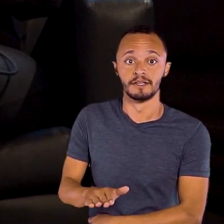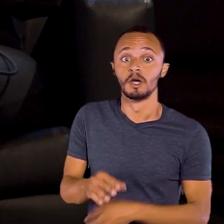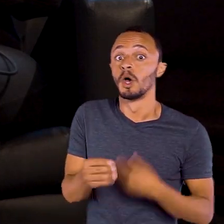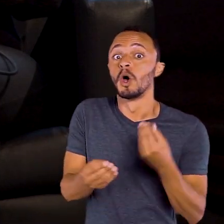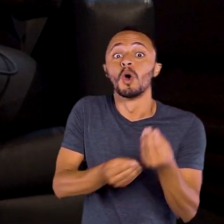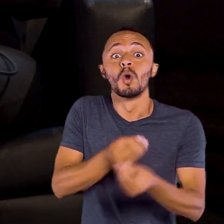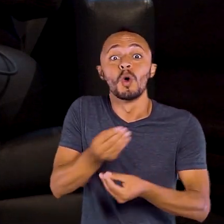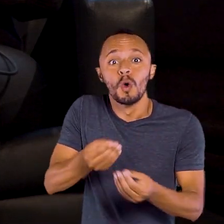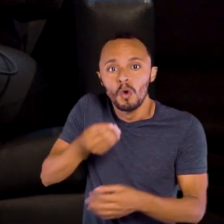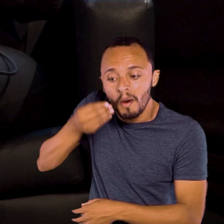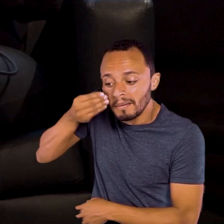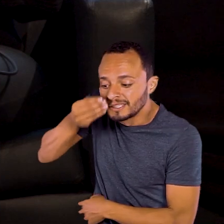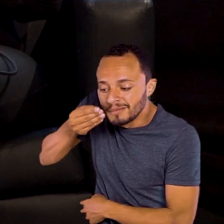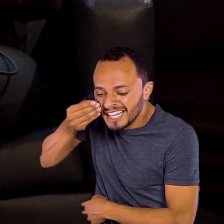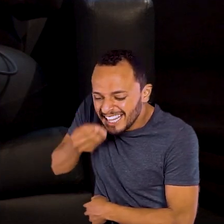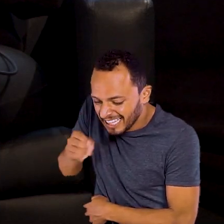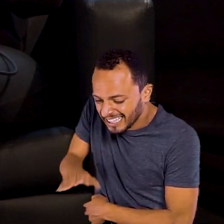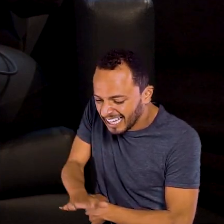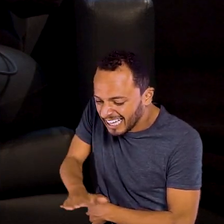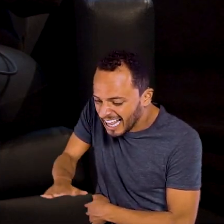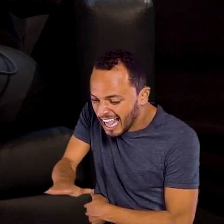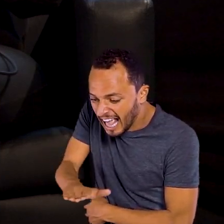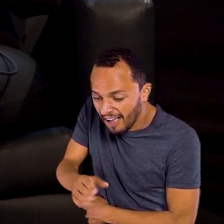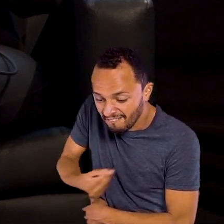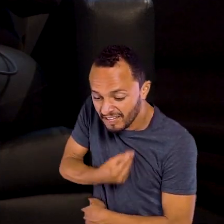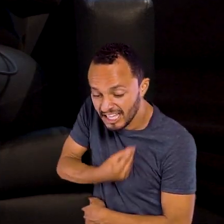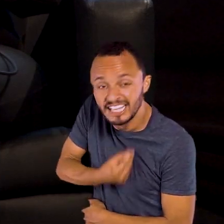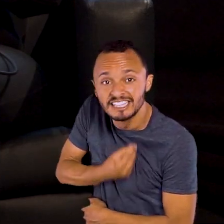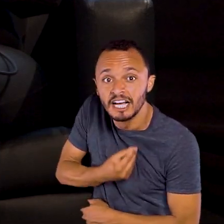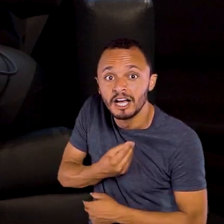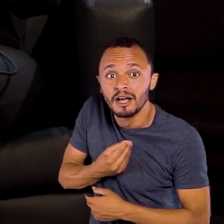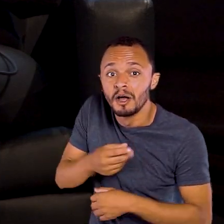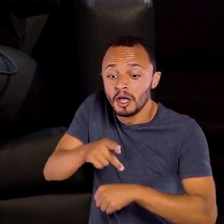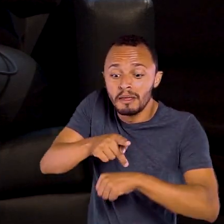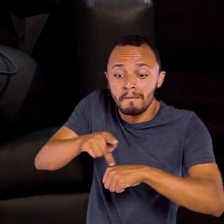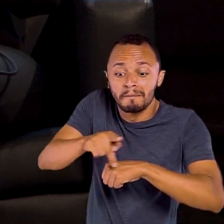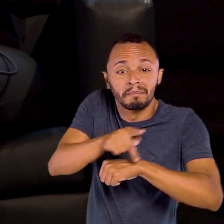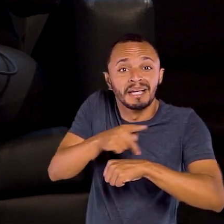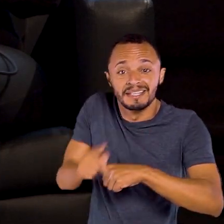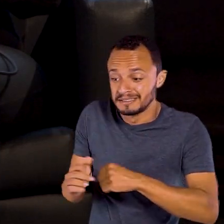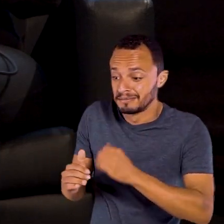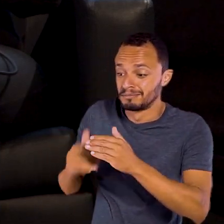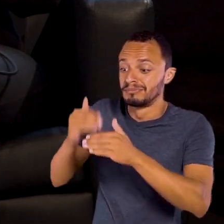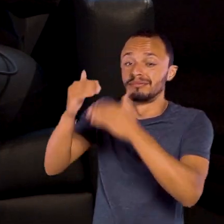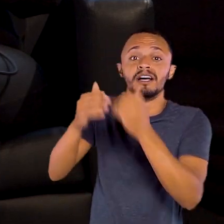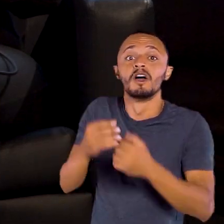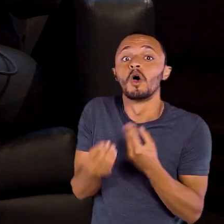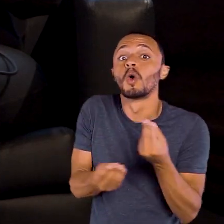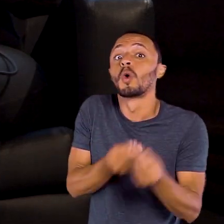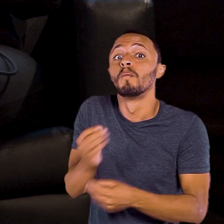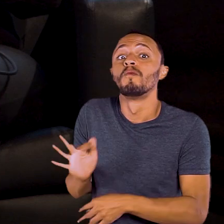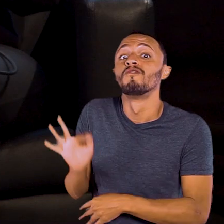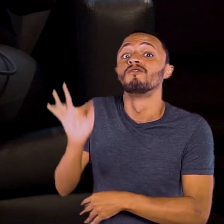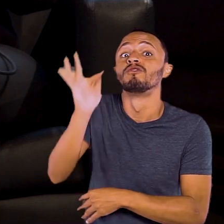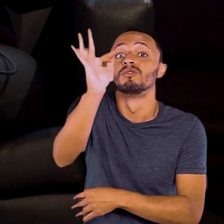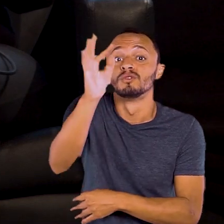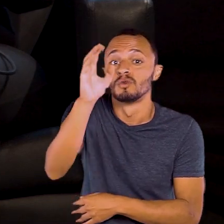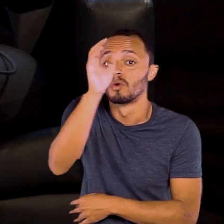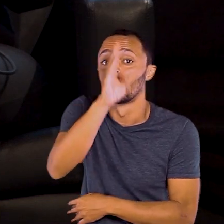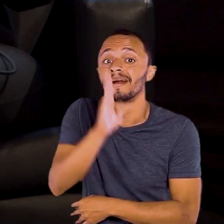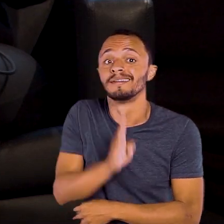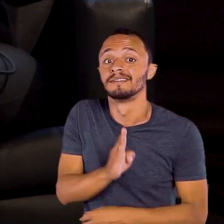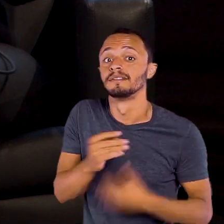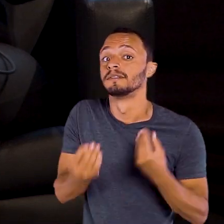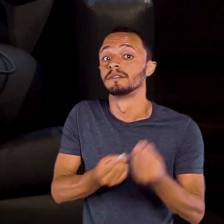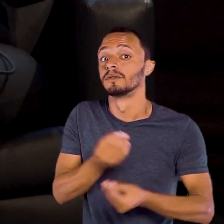você enxerga essas crianças, que país a gente está construindo, né? Enfim, porque é isso, o menino tem 8 anos, amanhã tem 16,